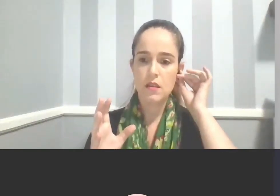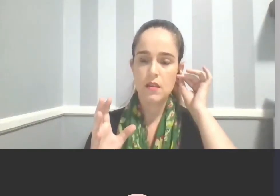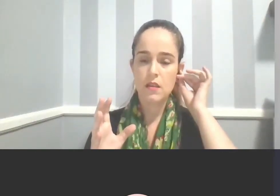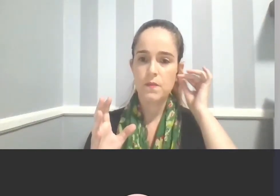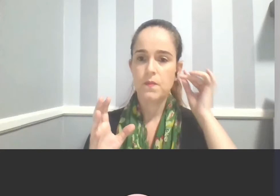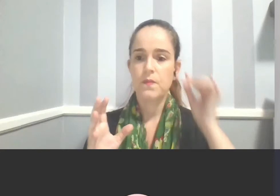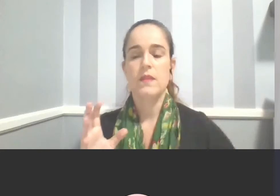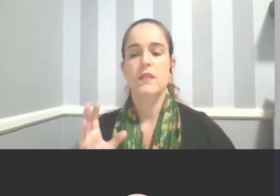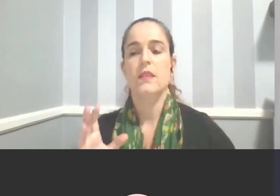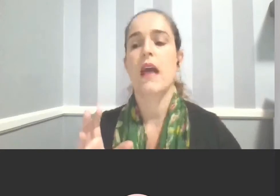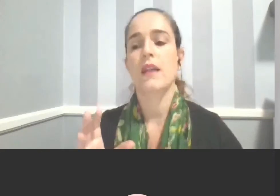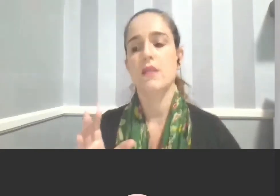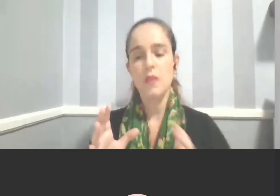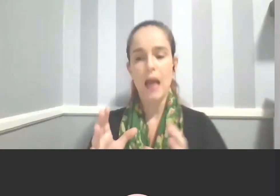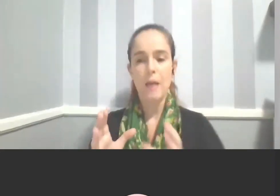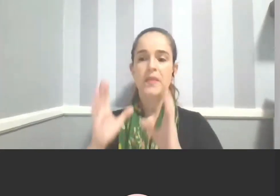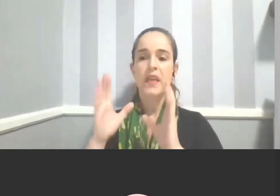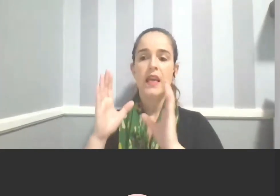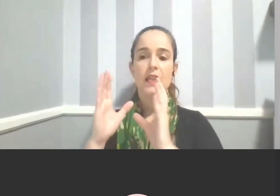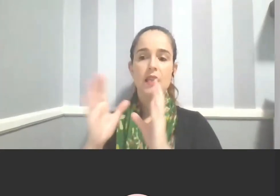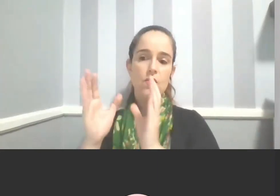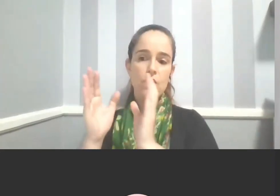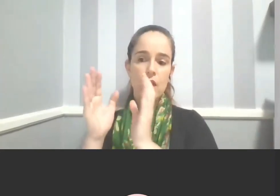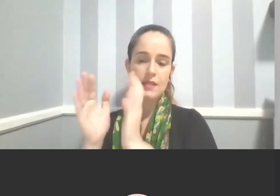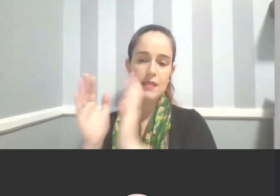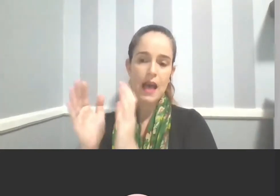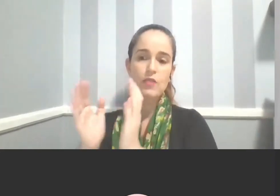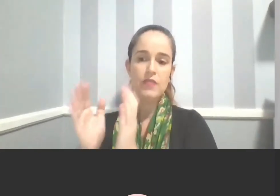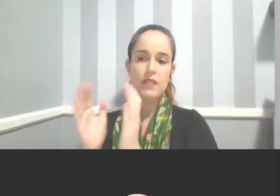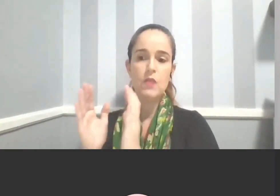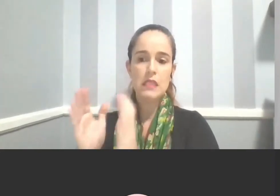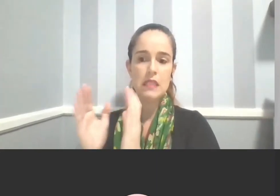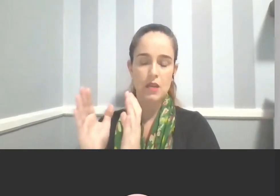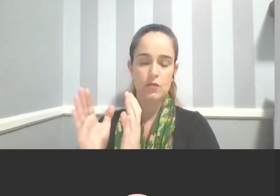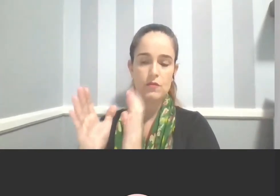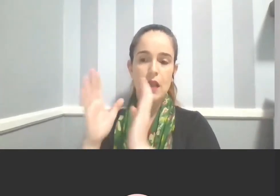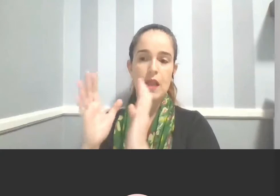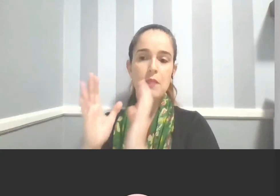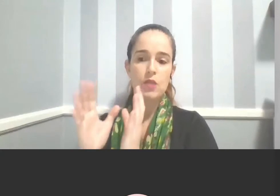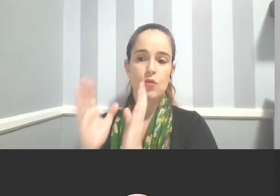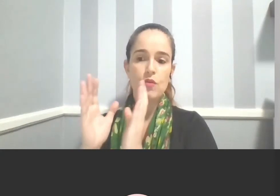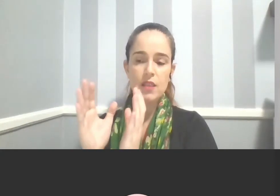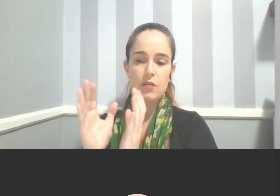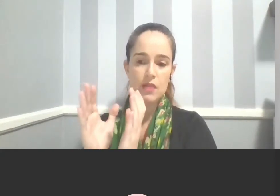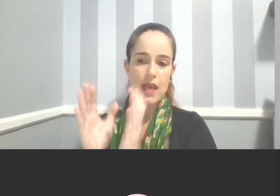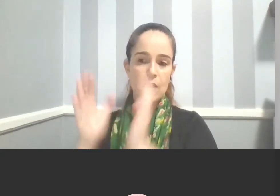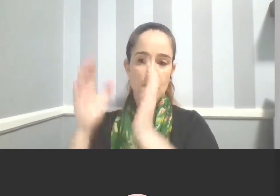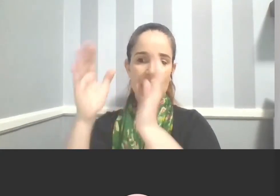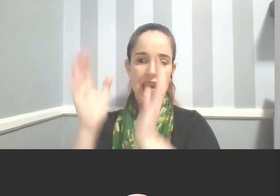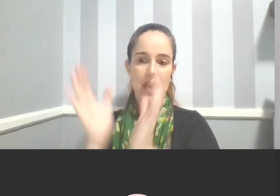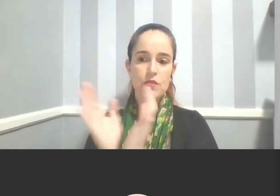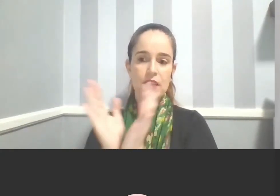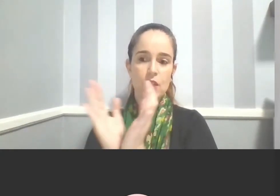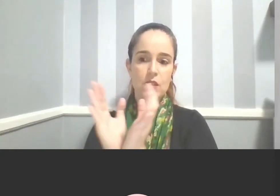Sim. Eu estou. Tô sim. Então tá, então vamos lá. Então, ele sai do ventrículo esquerdo. Lembrando, o ventrículo esquerdo,